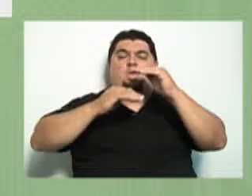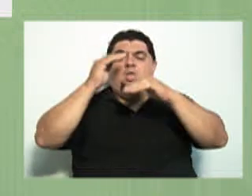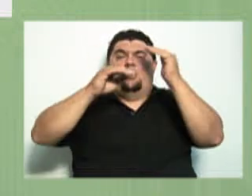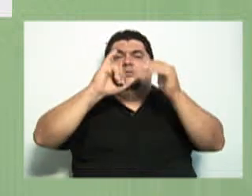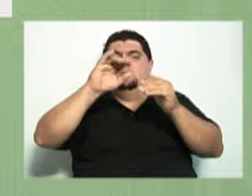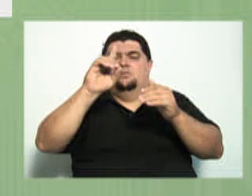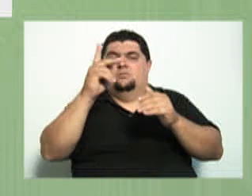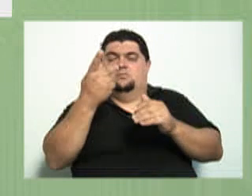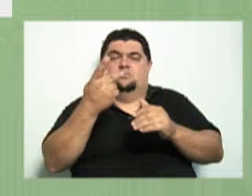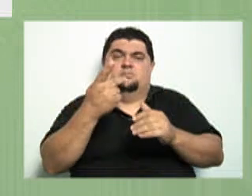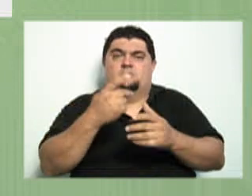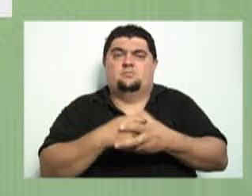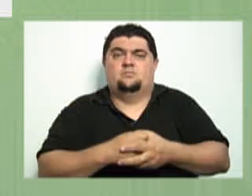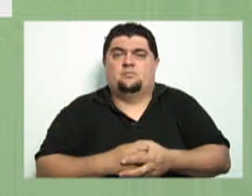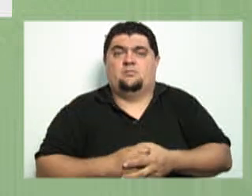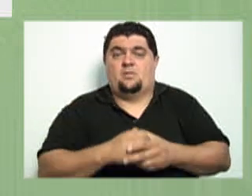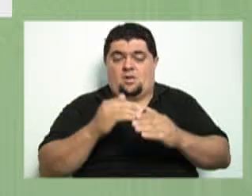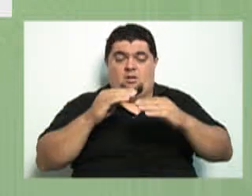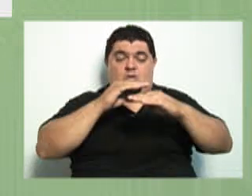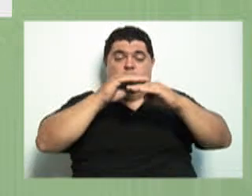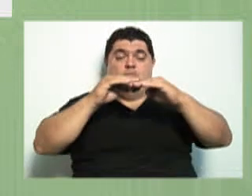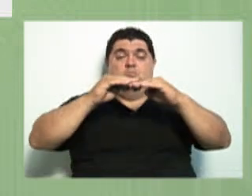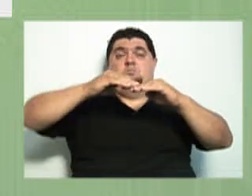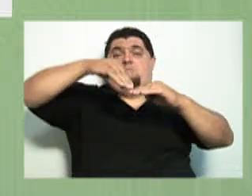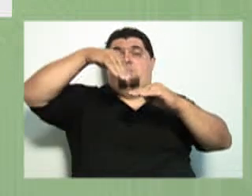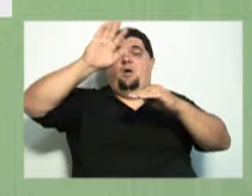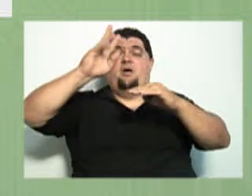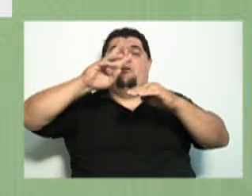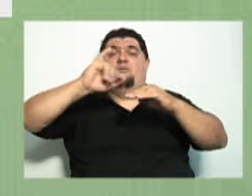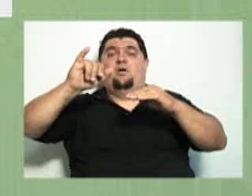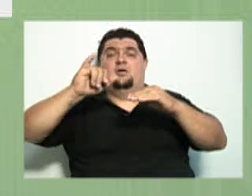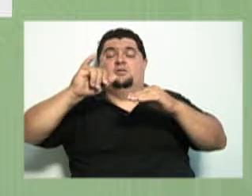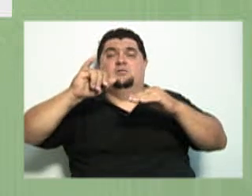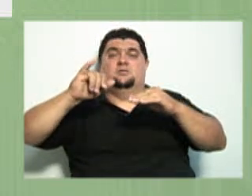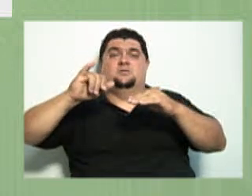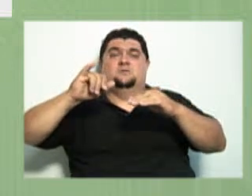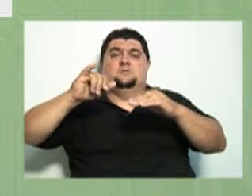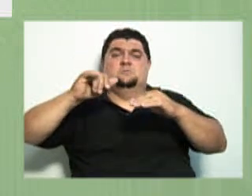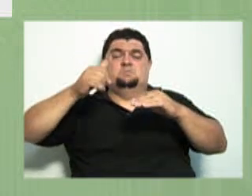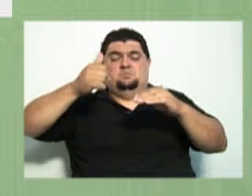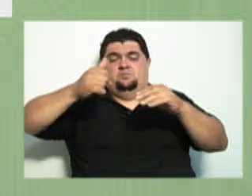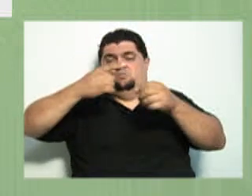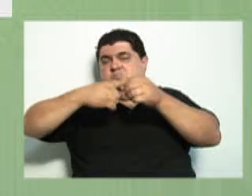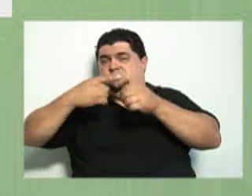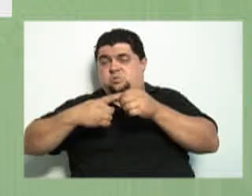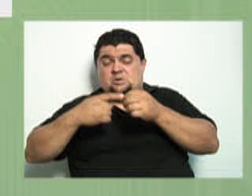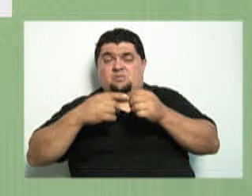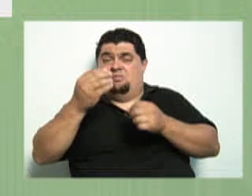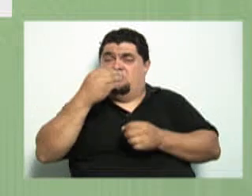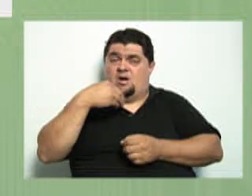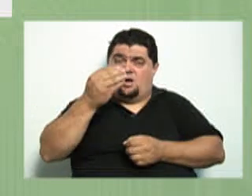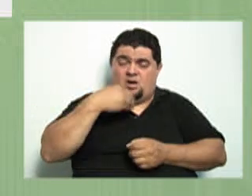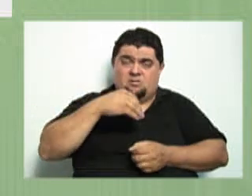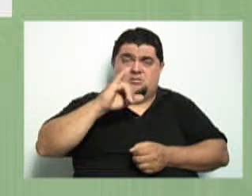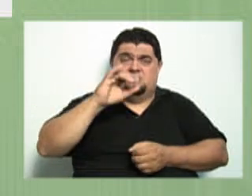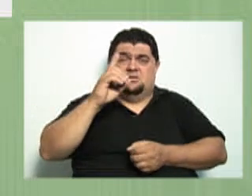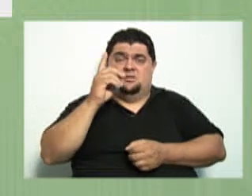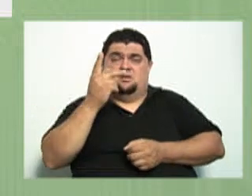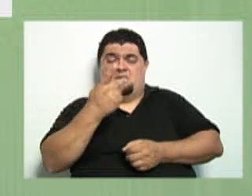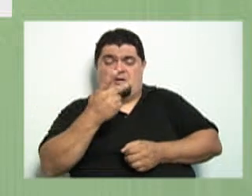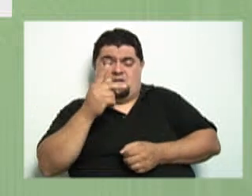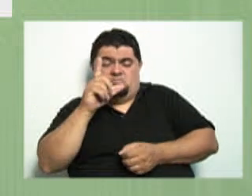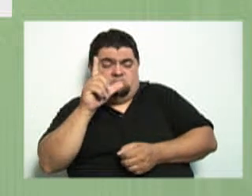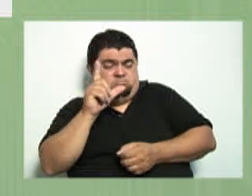humano. E desse ponto para cima, a gente vai encontrar cada vez menos municípios com essa gradação verde, que vai representar